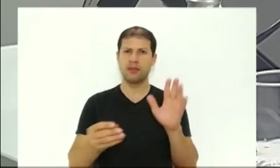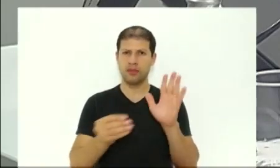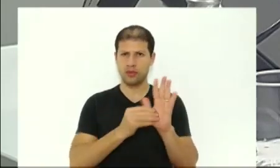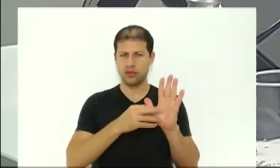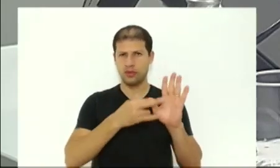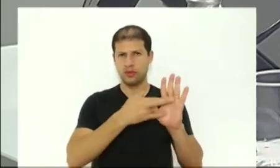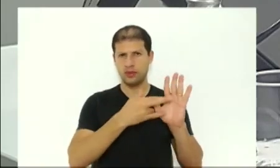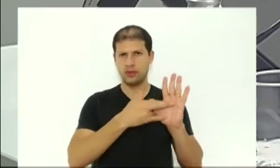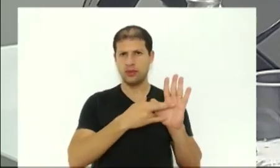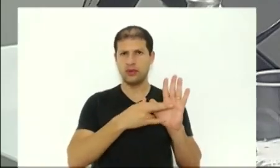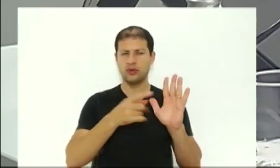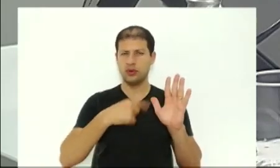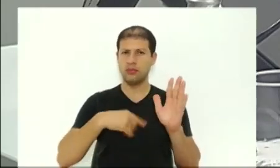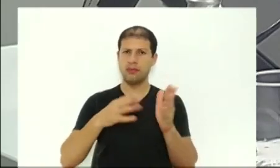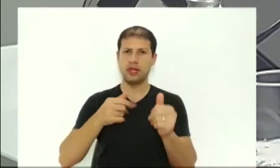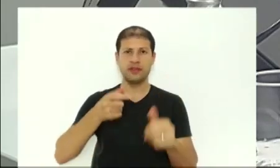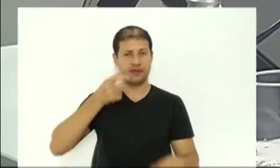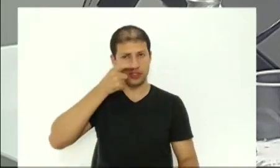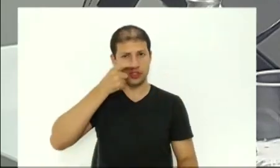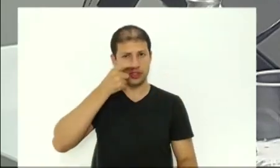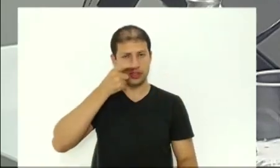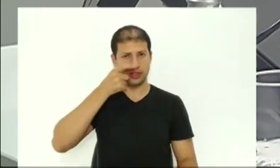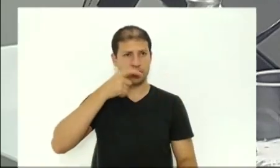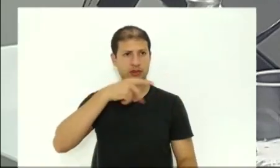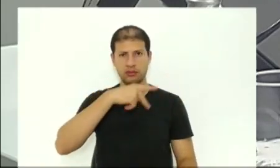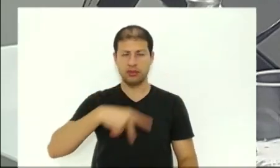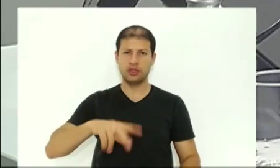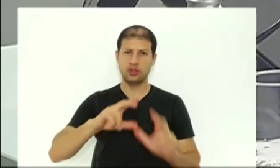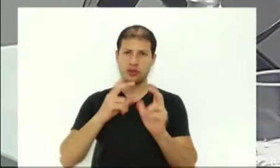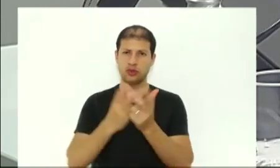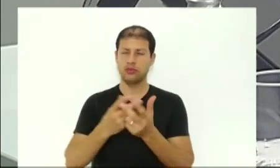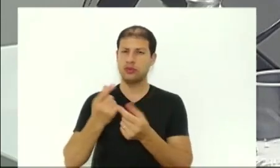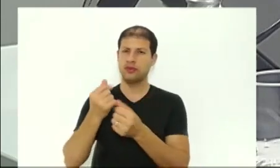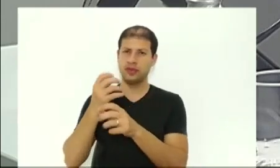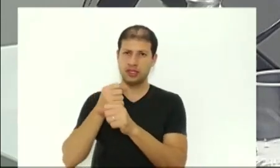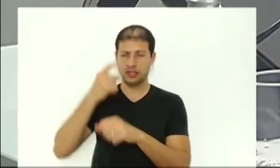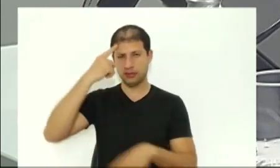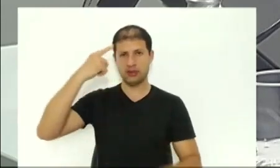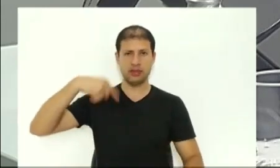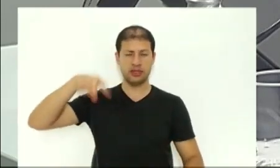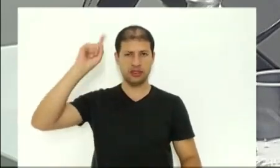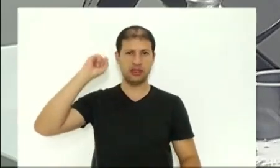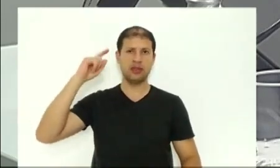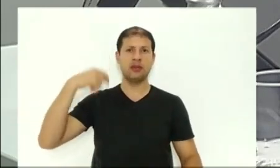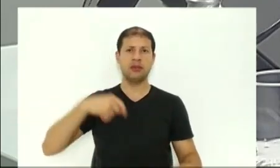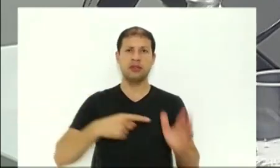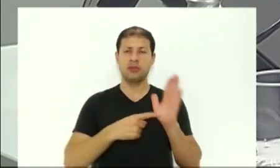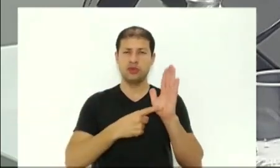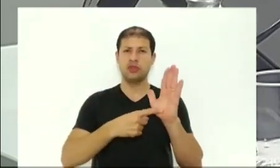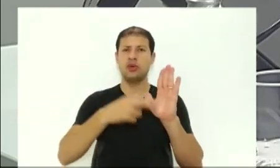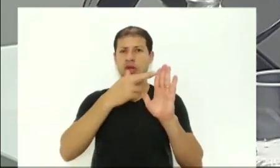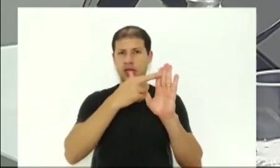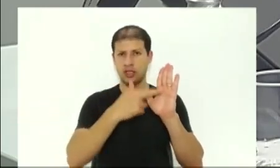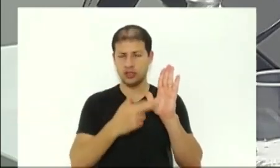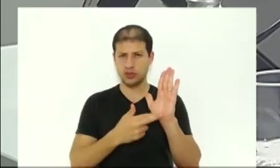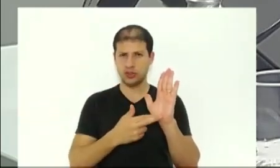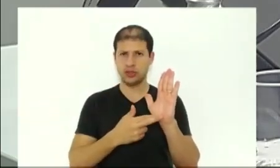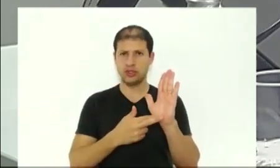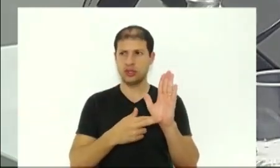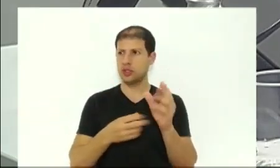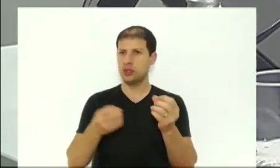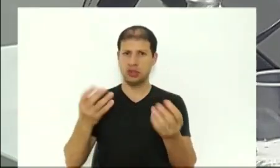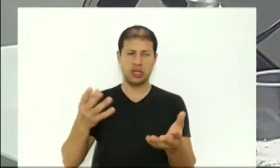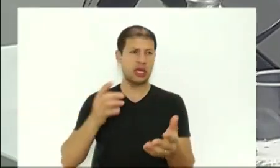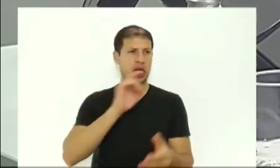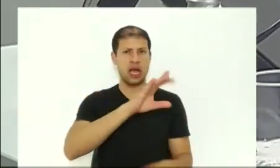gente pede vista, e eu pedi vista como presidente da Comissão de Finanças semana passada, que a gente tem que apresentar o relatório. Perfeito. Então eu entreguei para cada vereador na